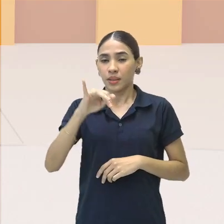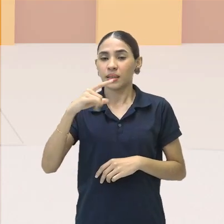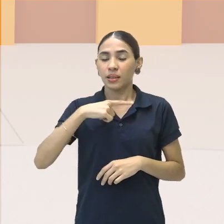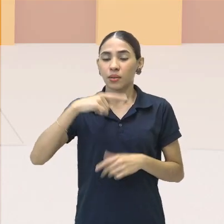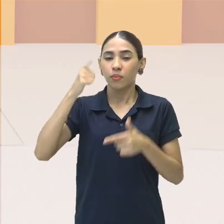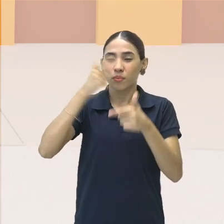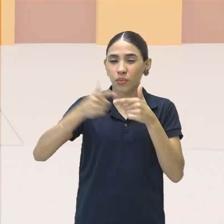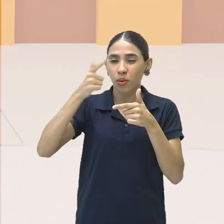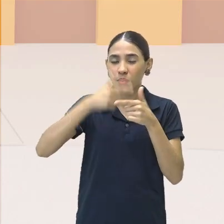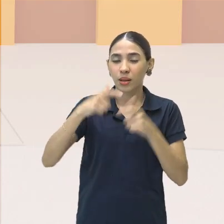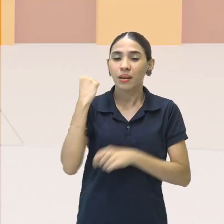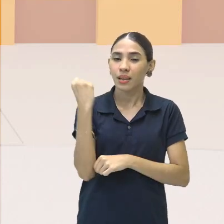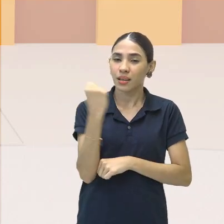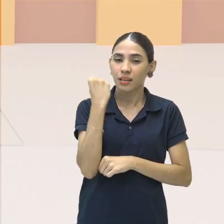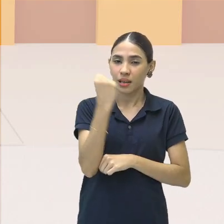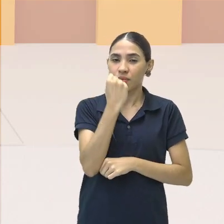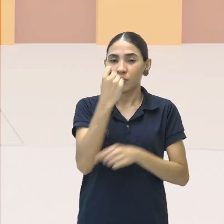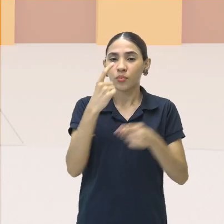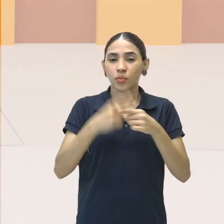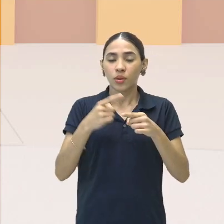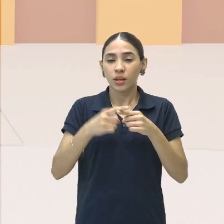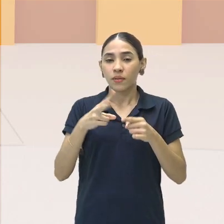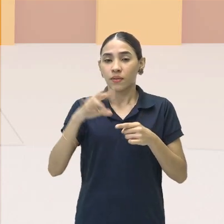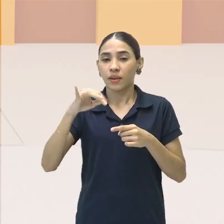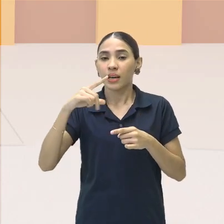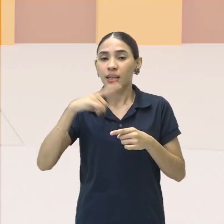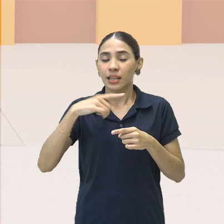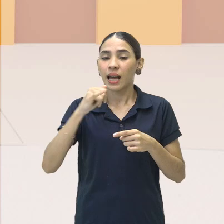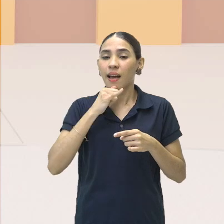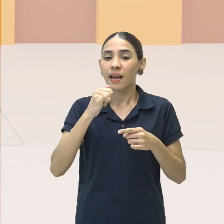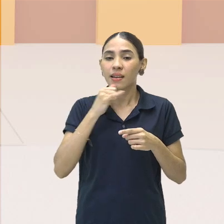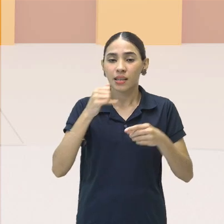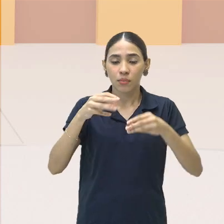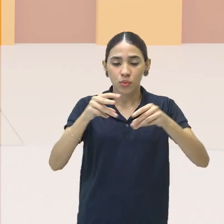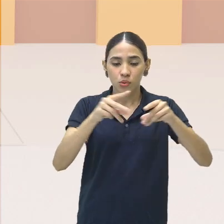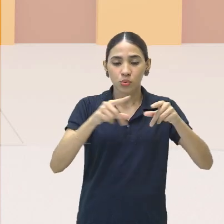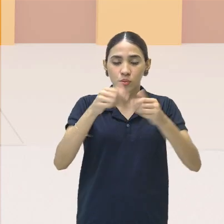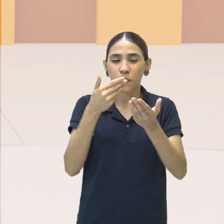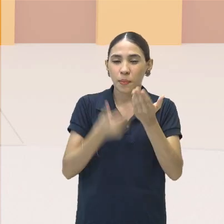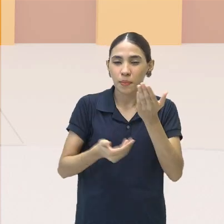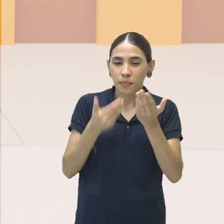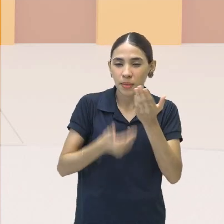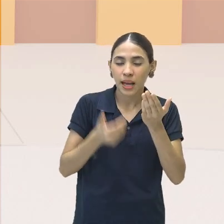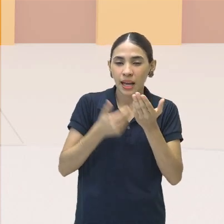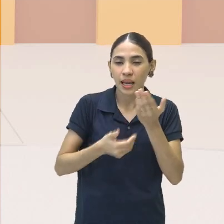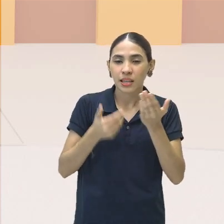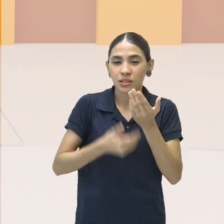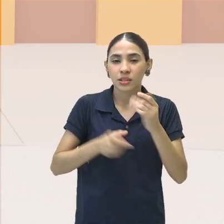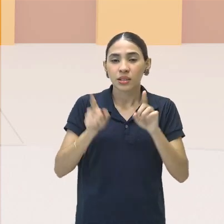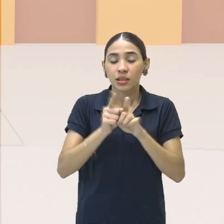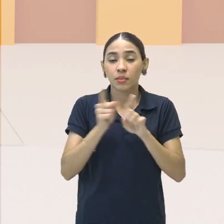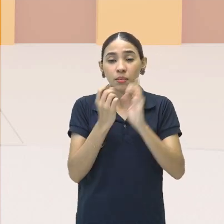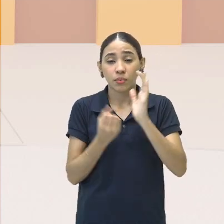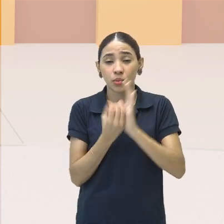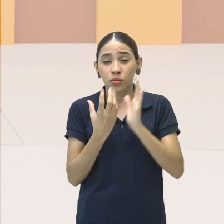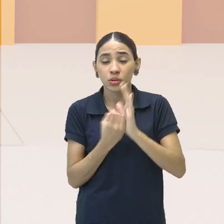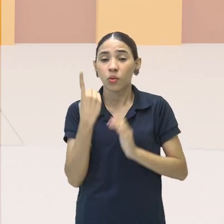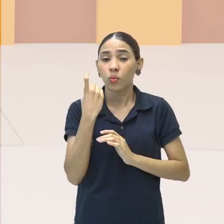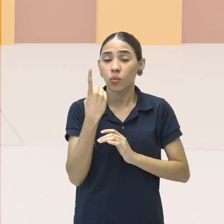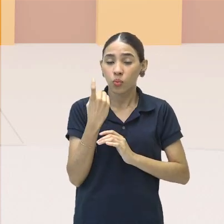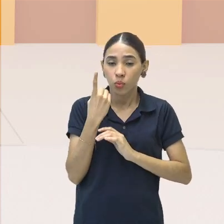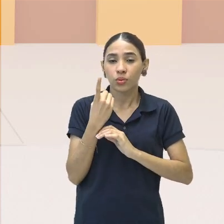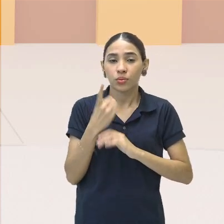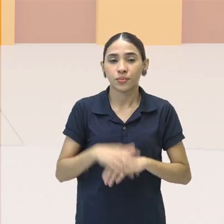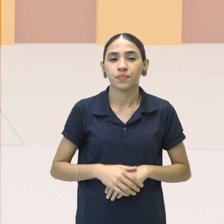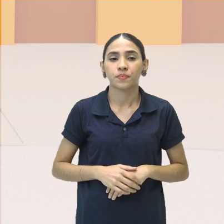problema muito grave, né? Por quê? Porque vai ter o esgotamento do solo em conta da produção de um único gênero